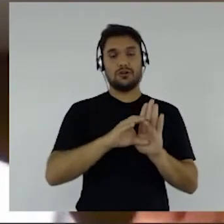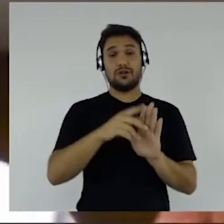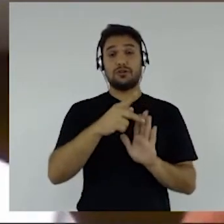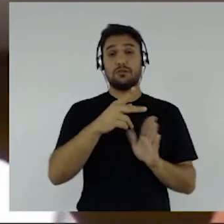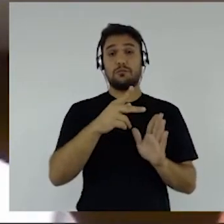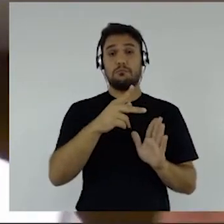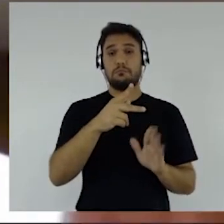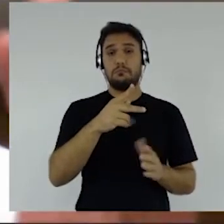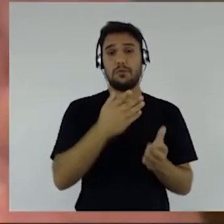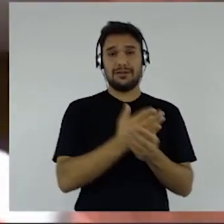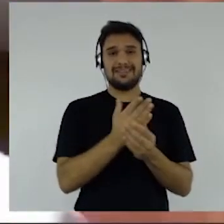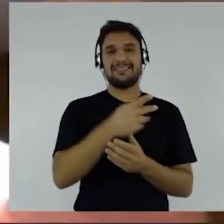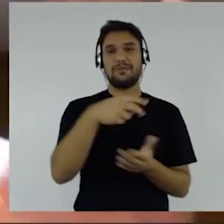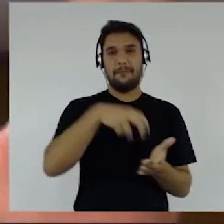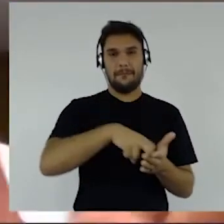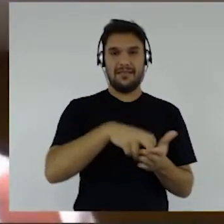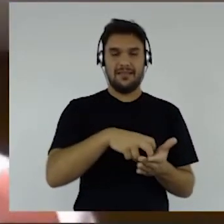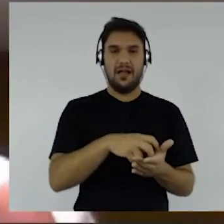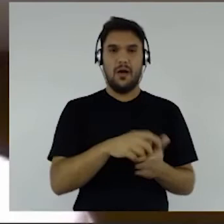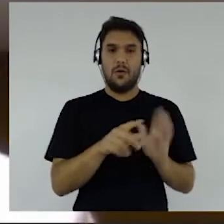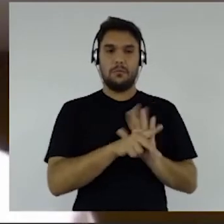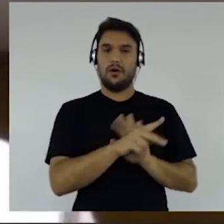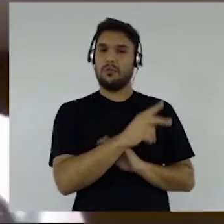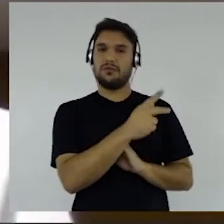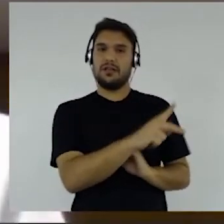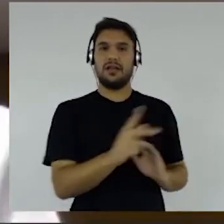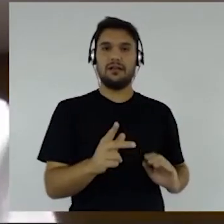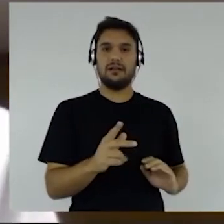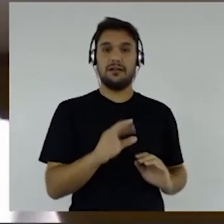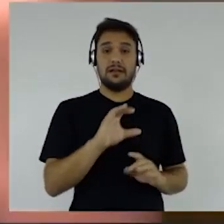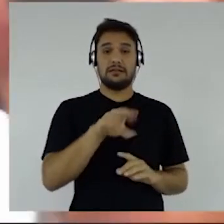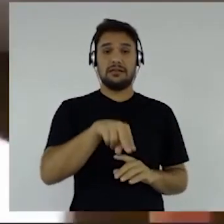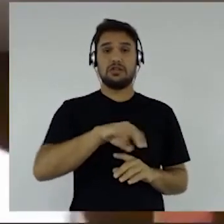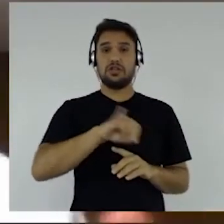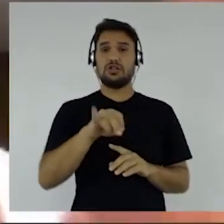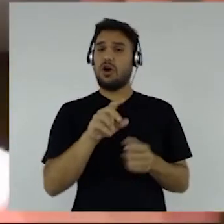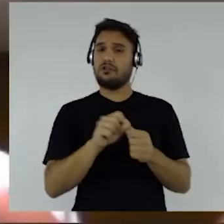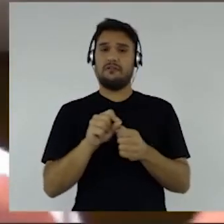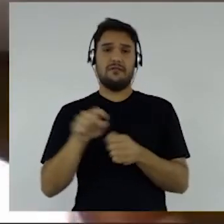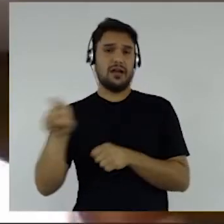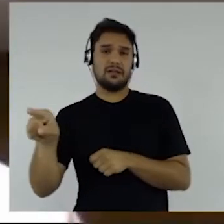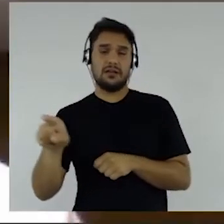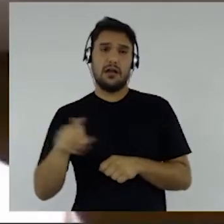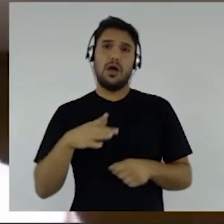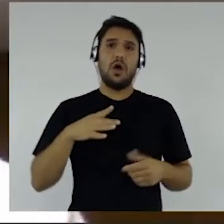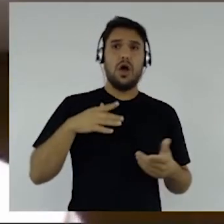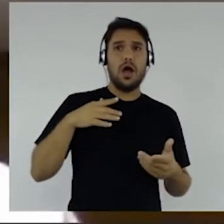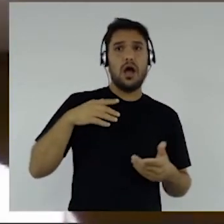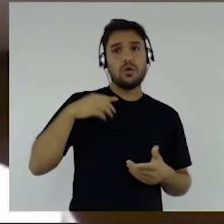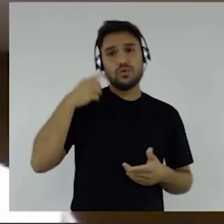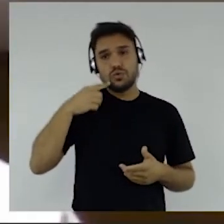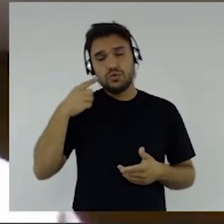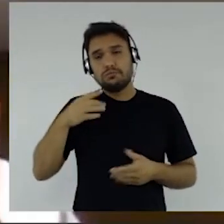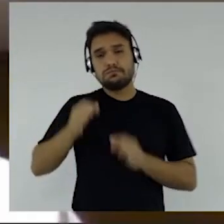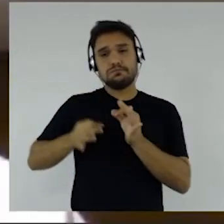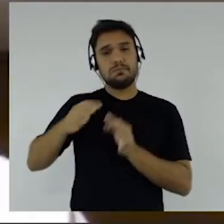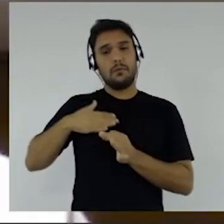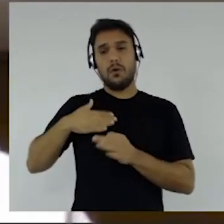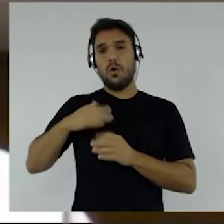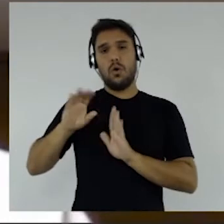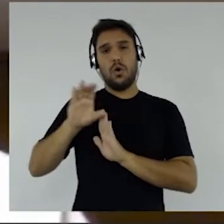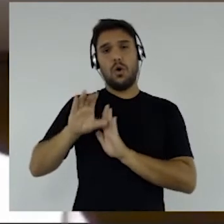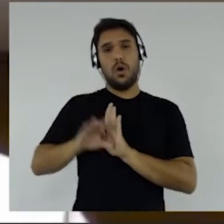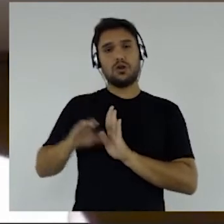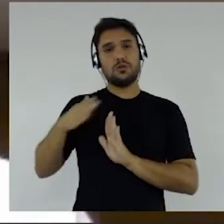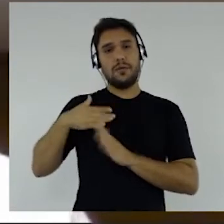processo penal. Então, é o código dele. Quer dizer, o CNJ faz isso, então o juiz fala assim, olha, eu também tenho o meu código aqui. E o